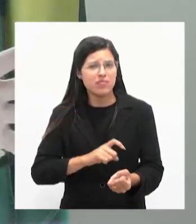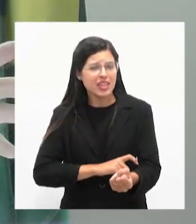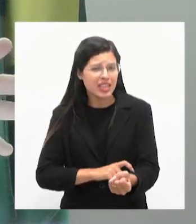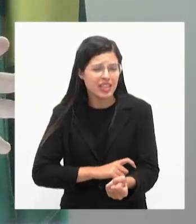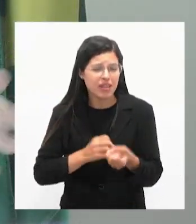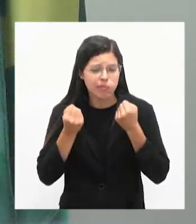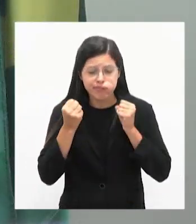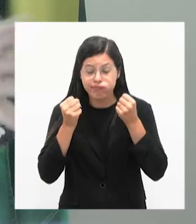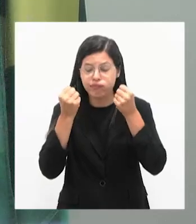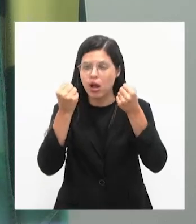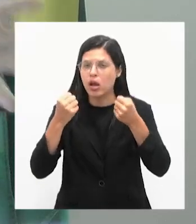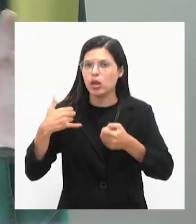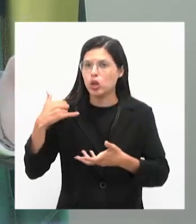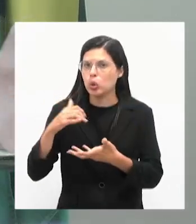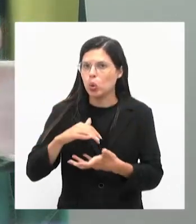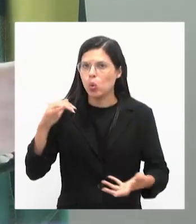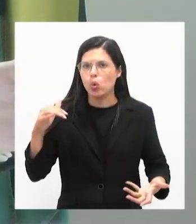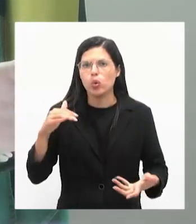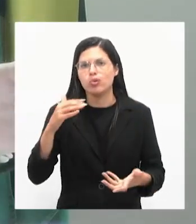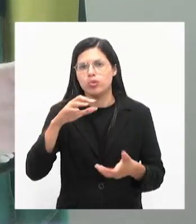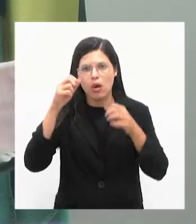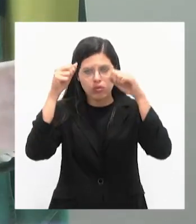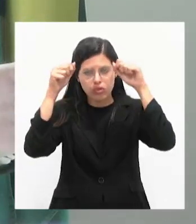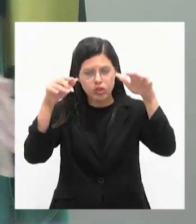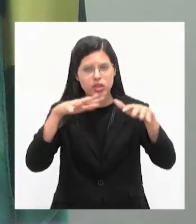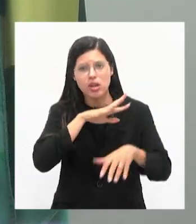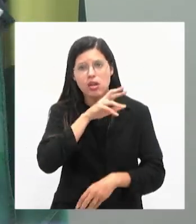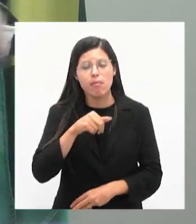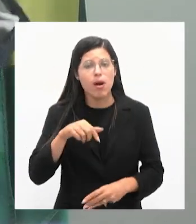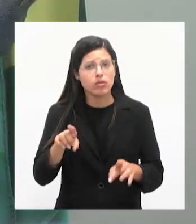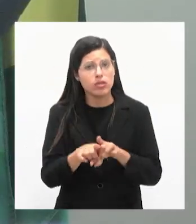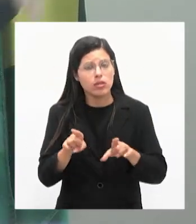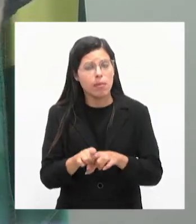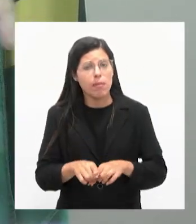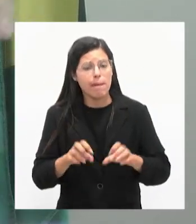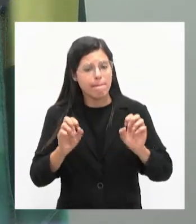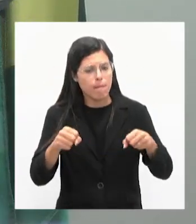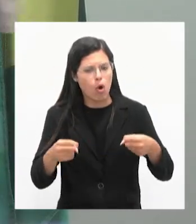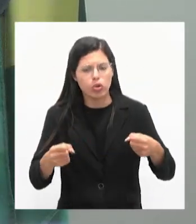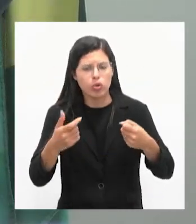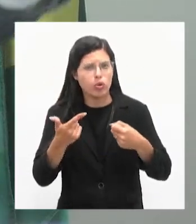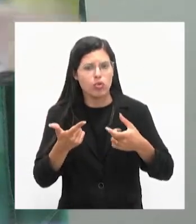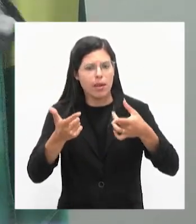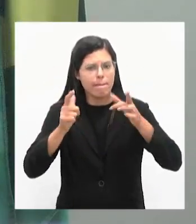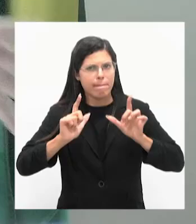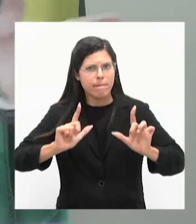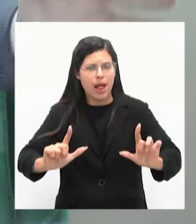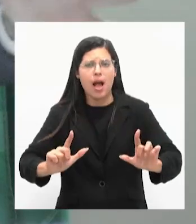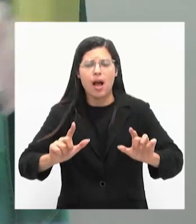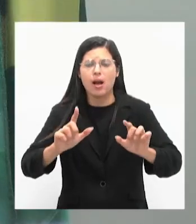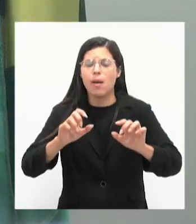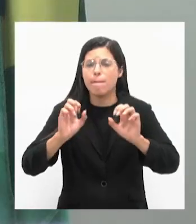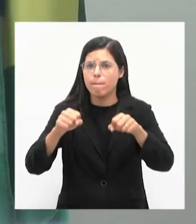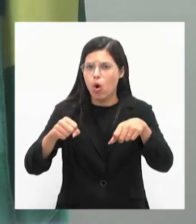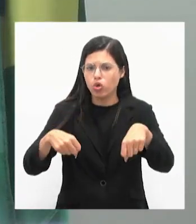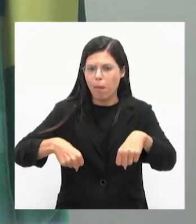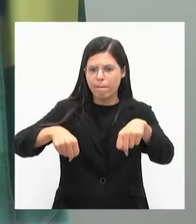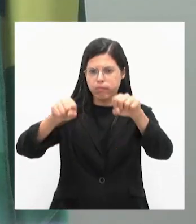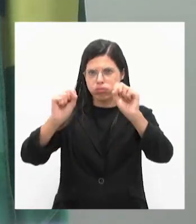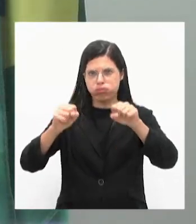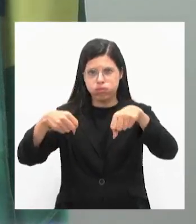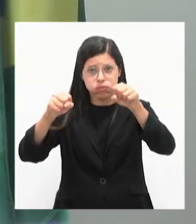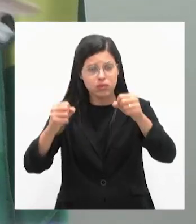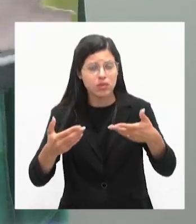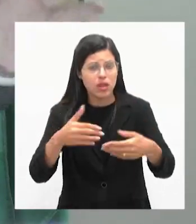que prender, pô. Moto sem placa, tem que prender. Moto fazendo pirueta na rua, tem que prender, pô.